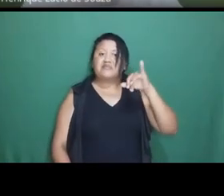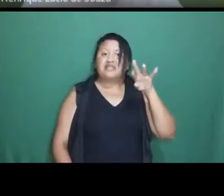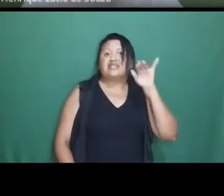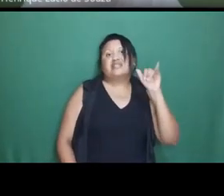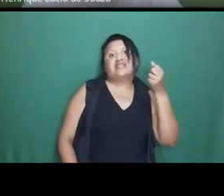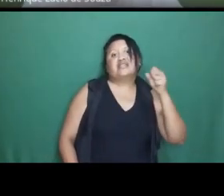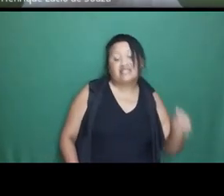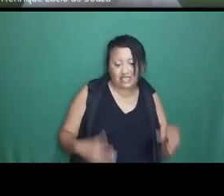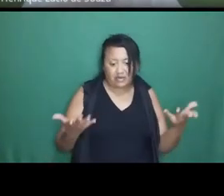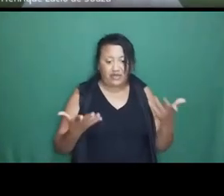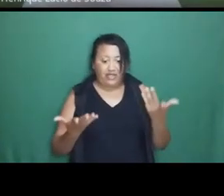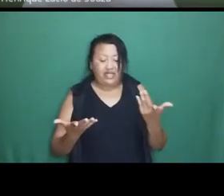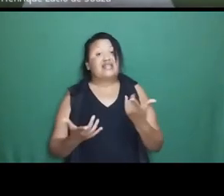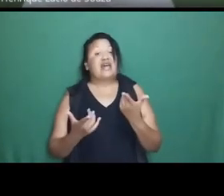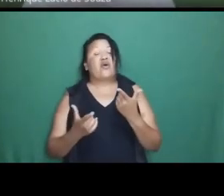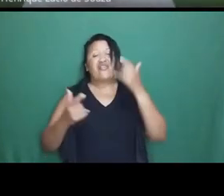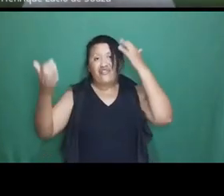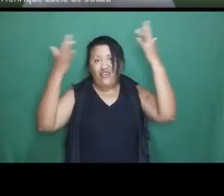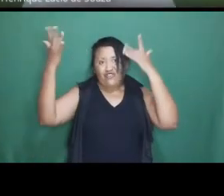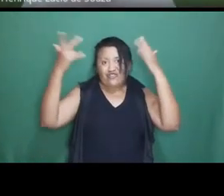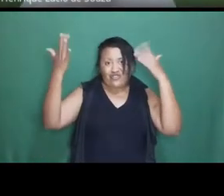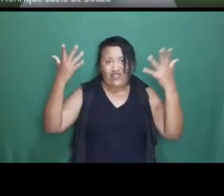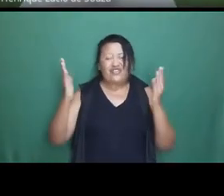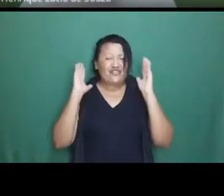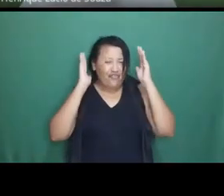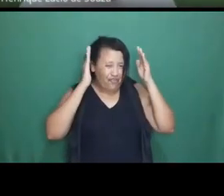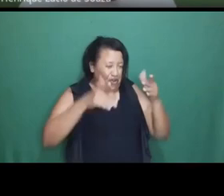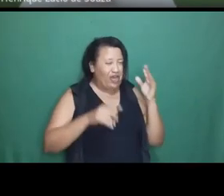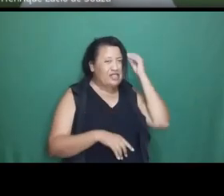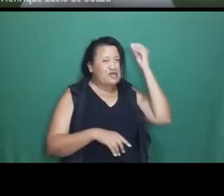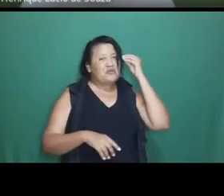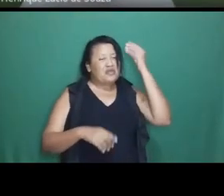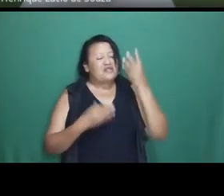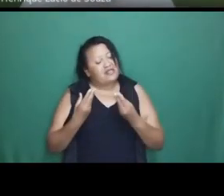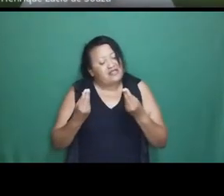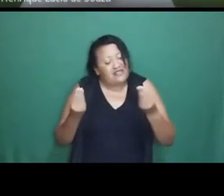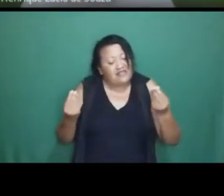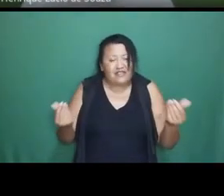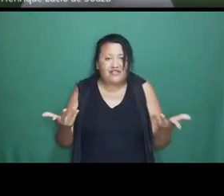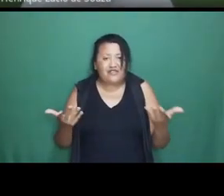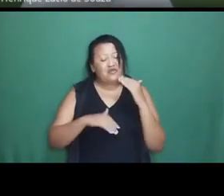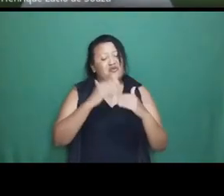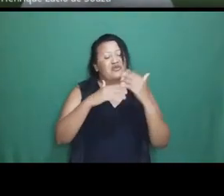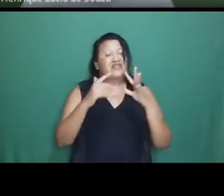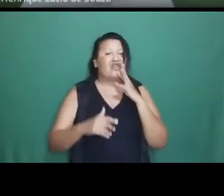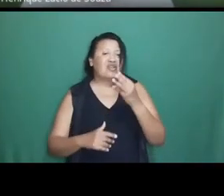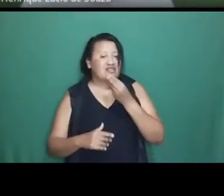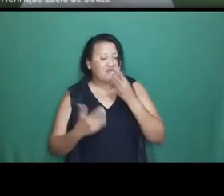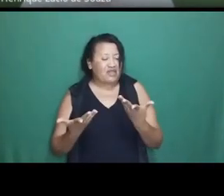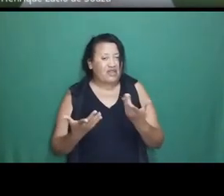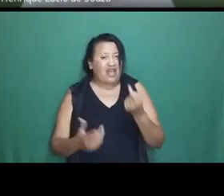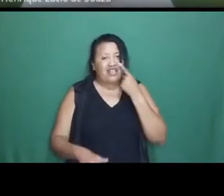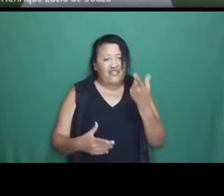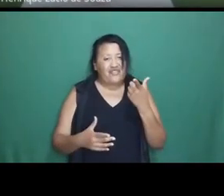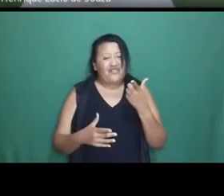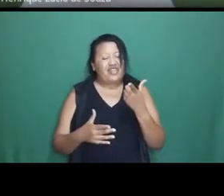que é uma tendência filosófica que enfatiza o papel da experiência sensível no processo de conhecimento aí a gente tá